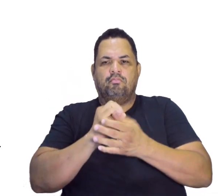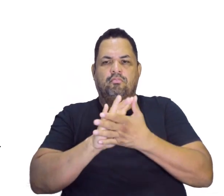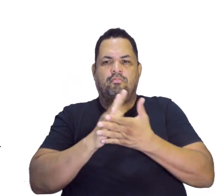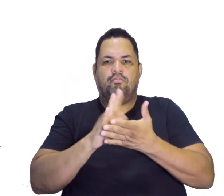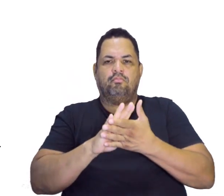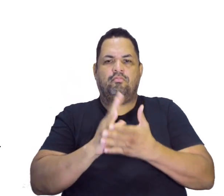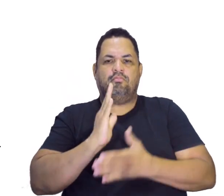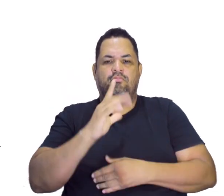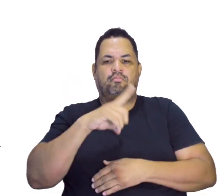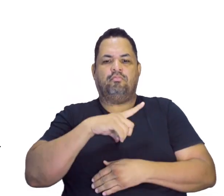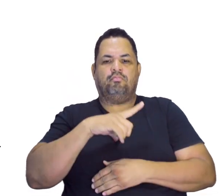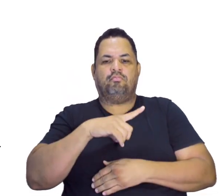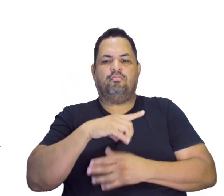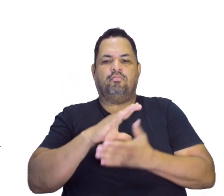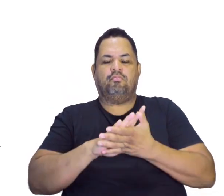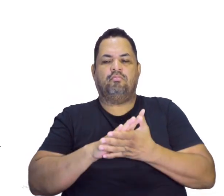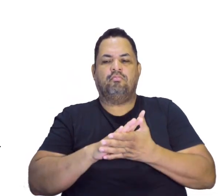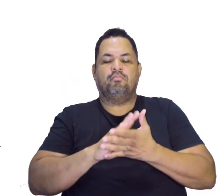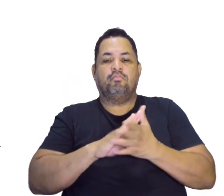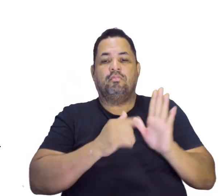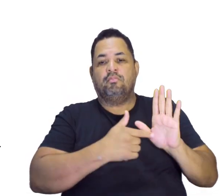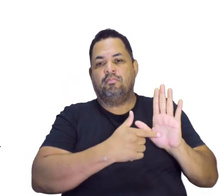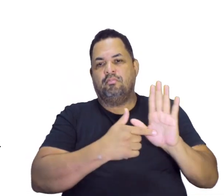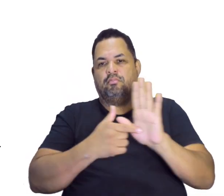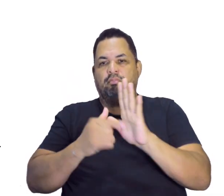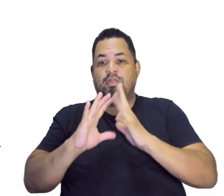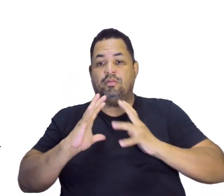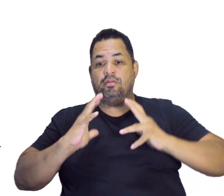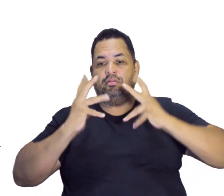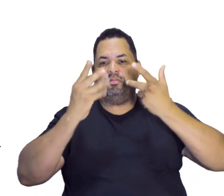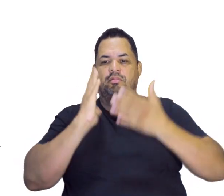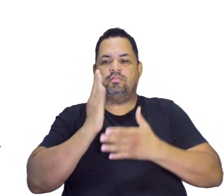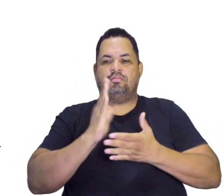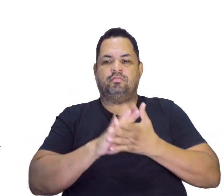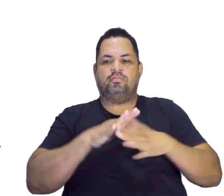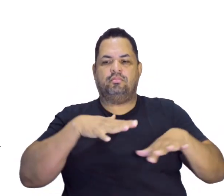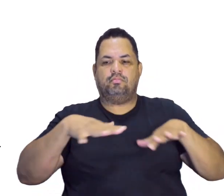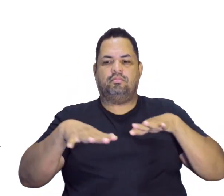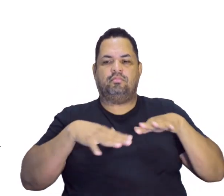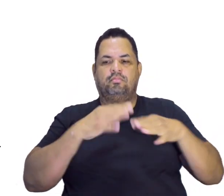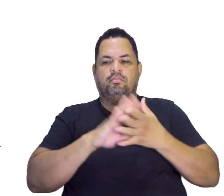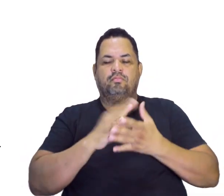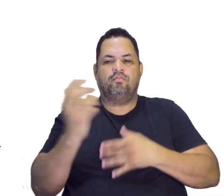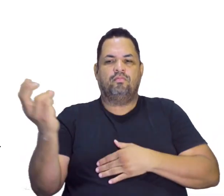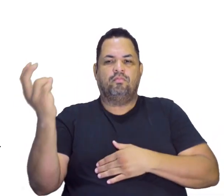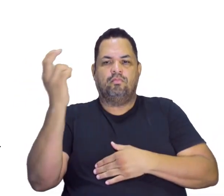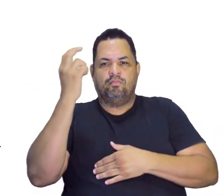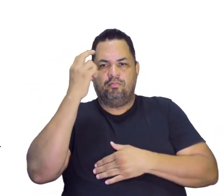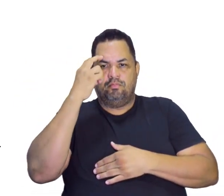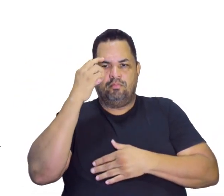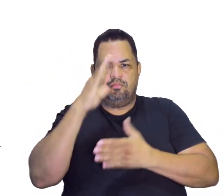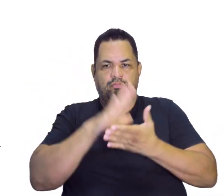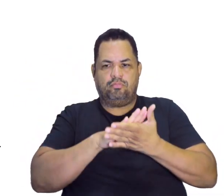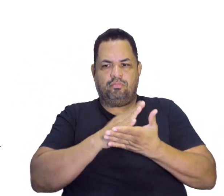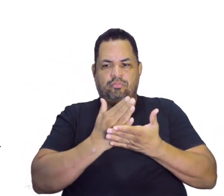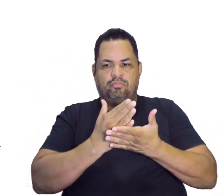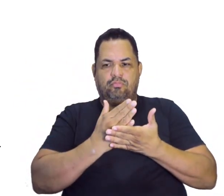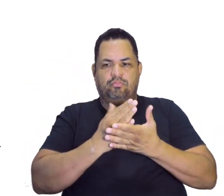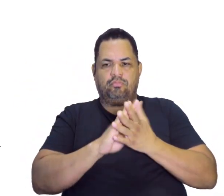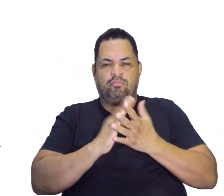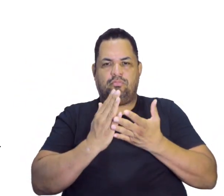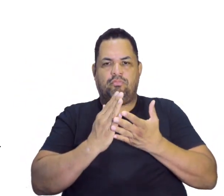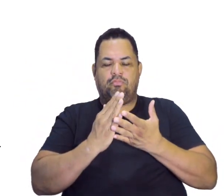da arte, da exposição, né, das artes, do movimento cultural que culminou na Semana de Arte